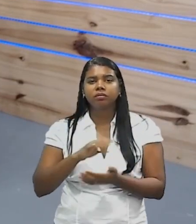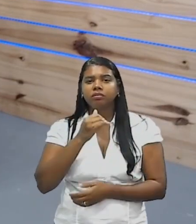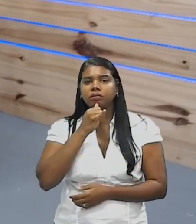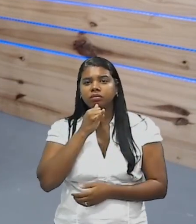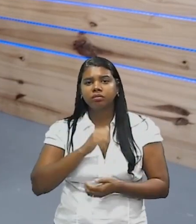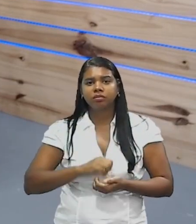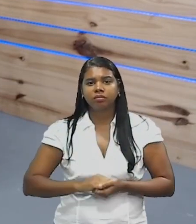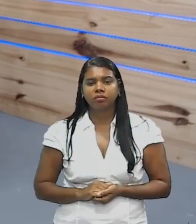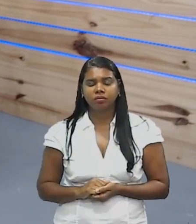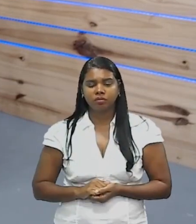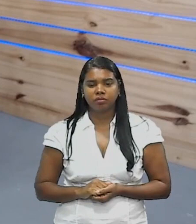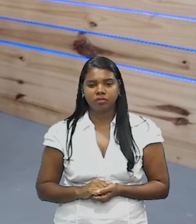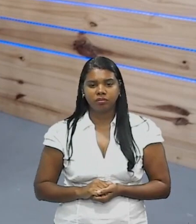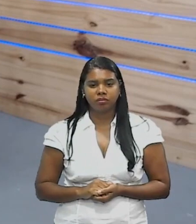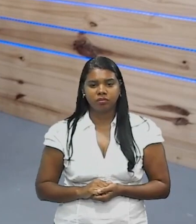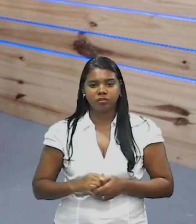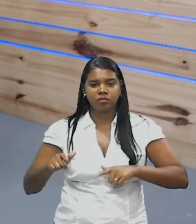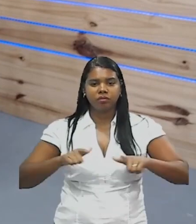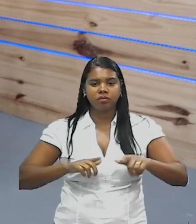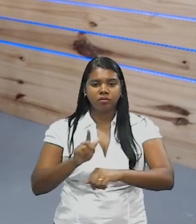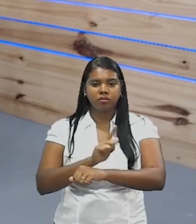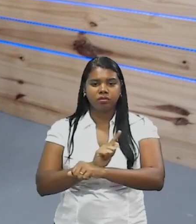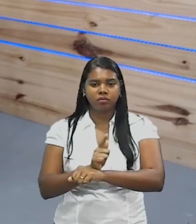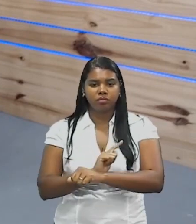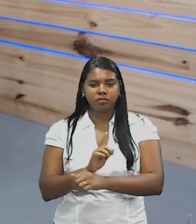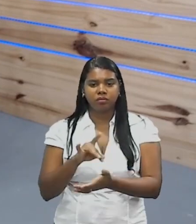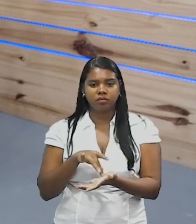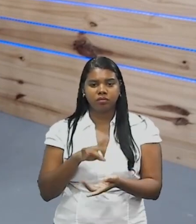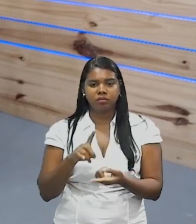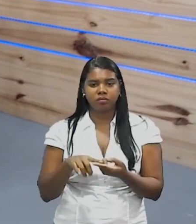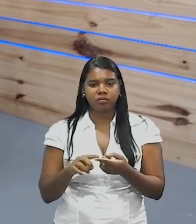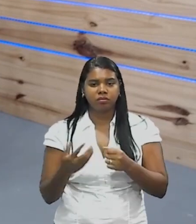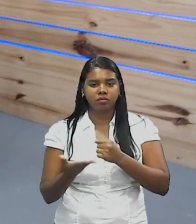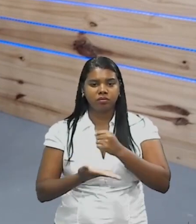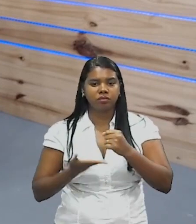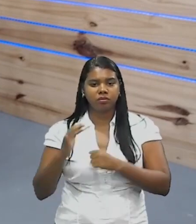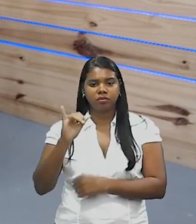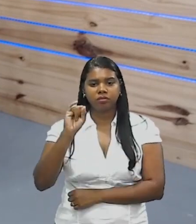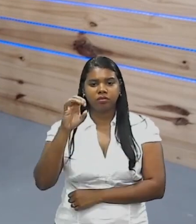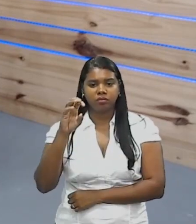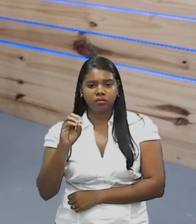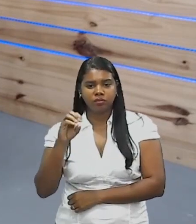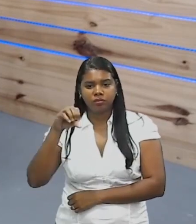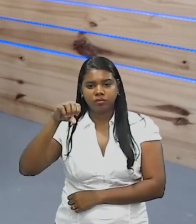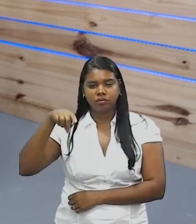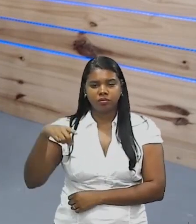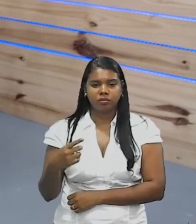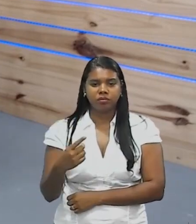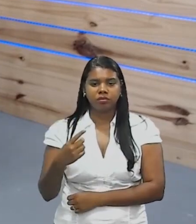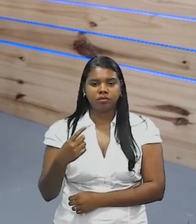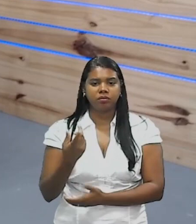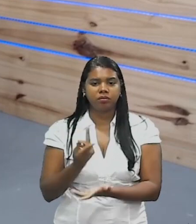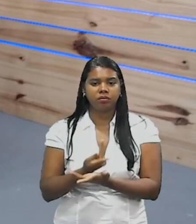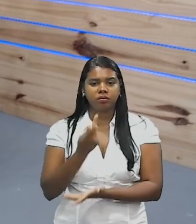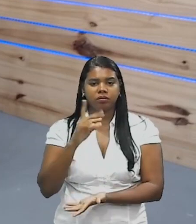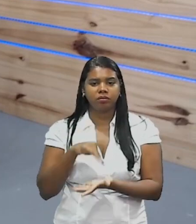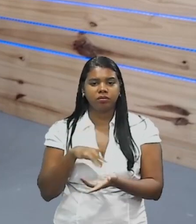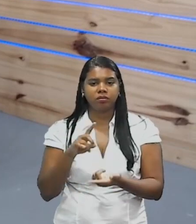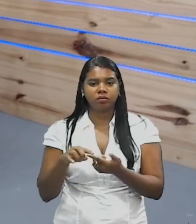ela trabalha, né, com gestão da qualidade com base na ISO 9001 e ela realiza eventos